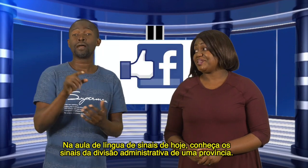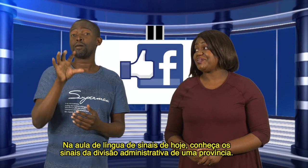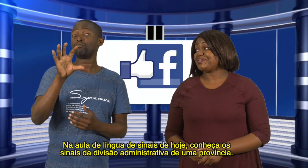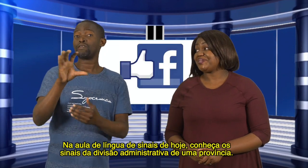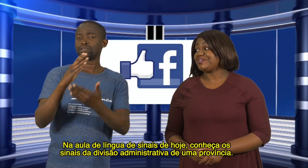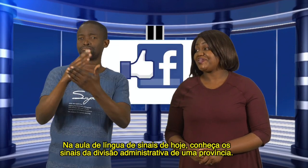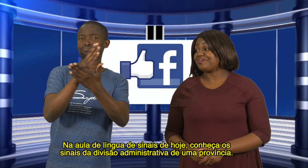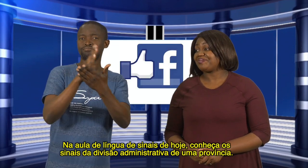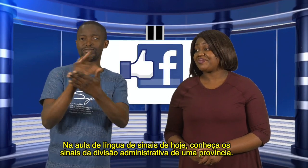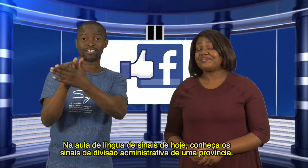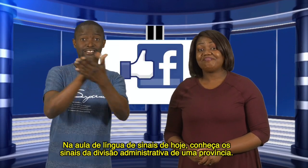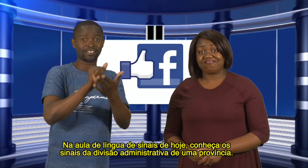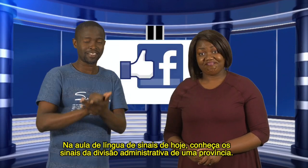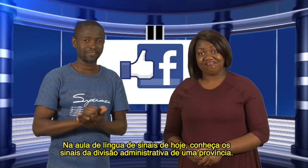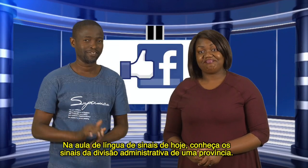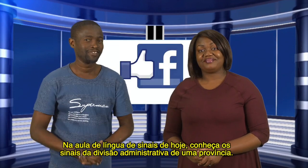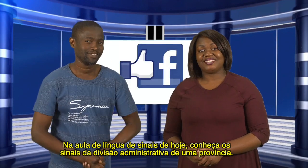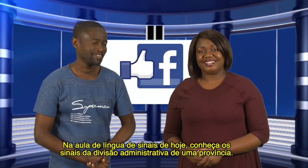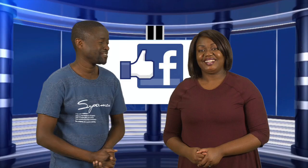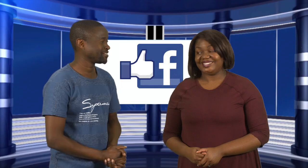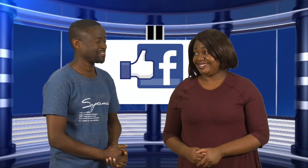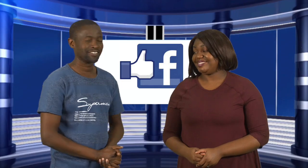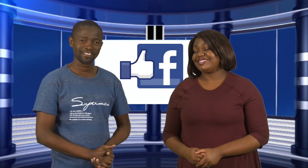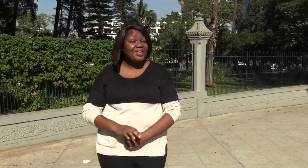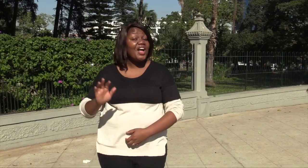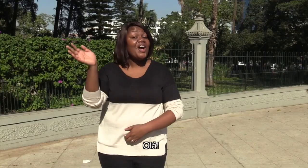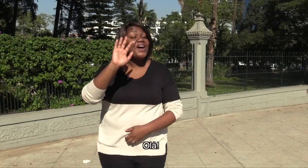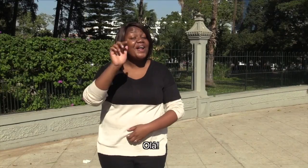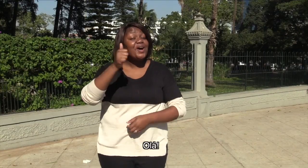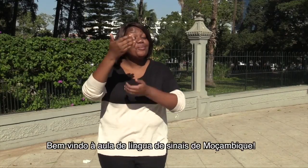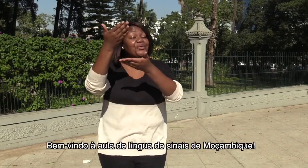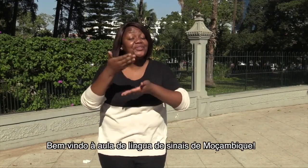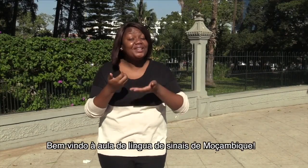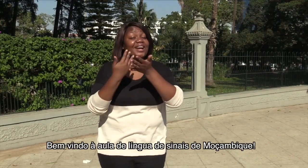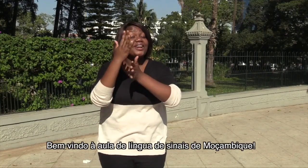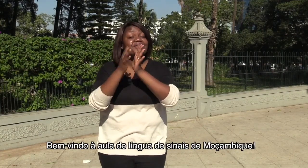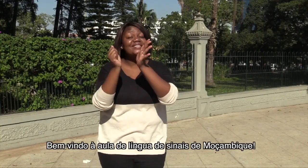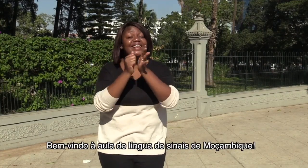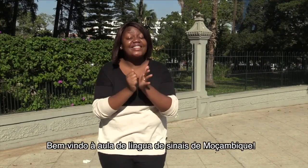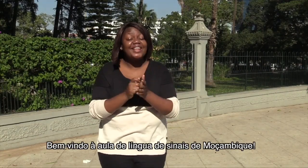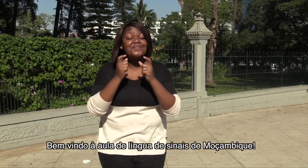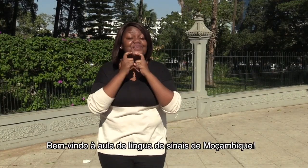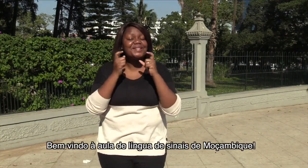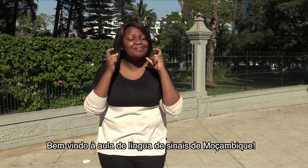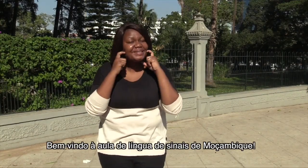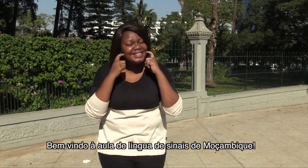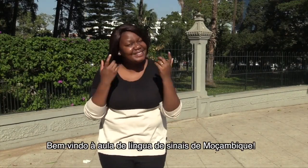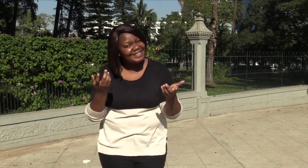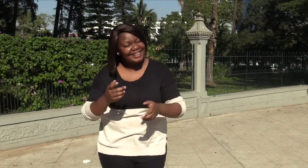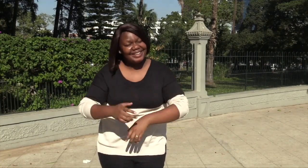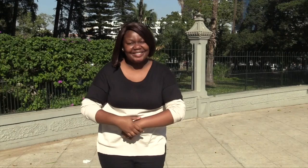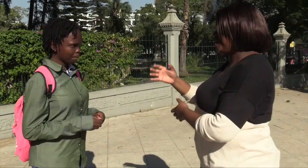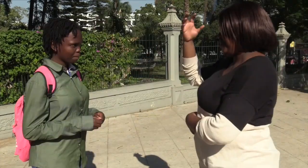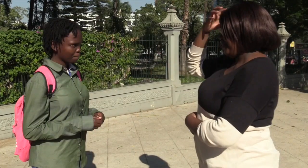os sinais da divisão administrativa de uma província. Olá! Bem-vindo à aula de Língua de Sinais de Moçambique.